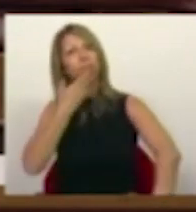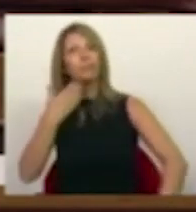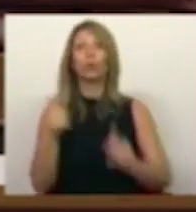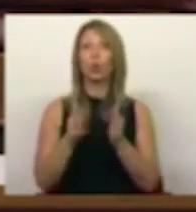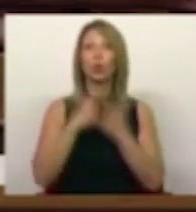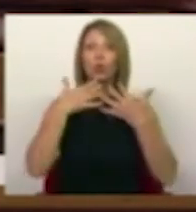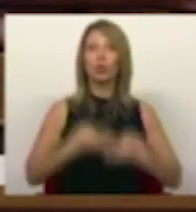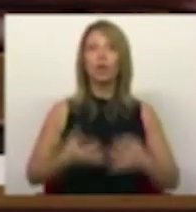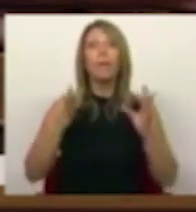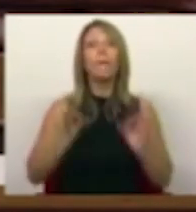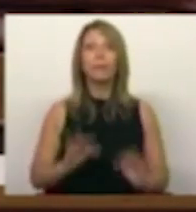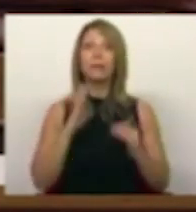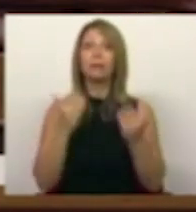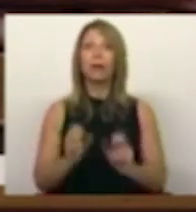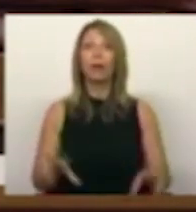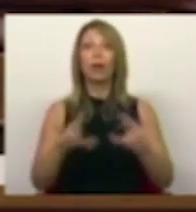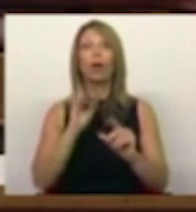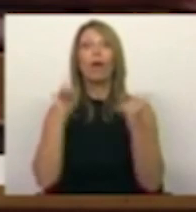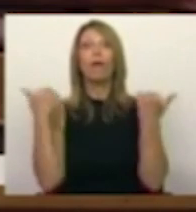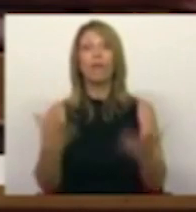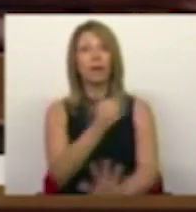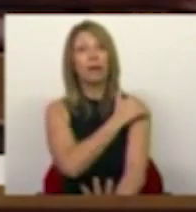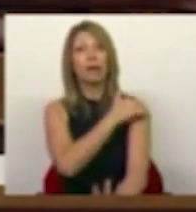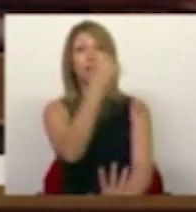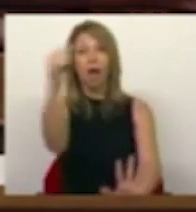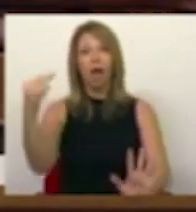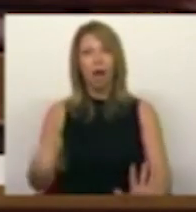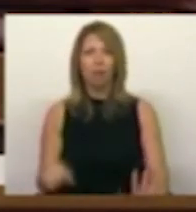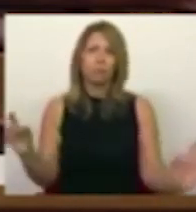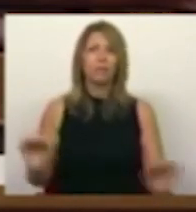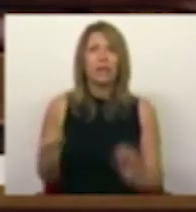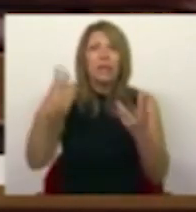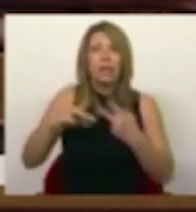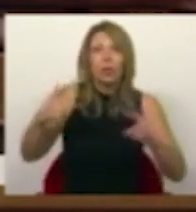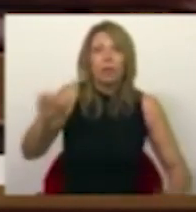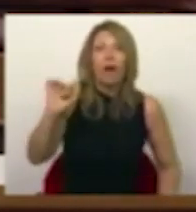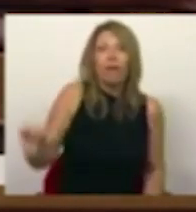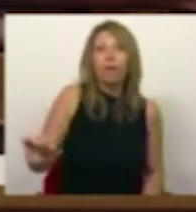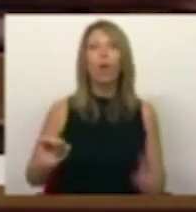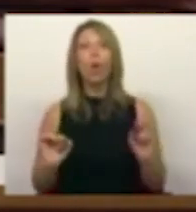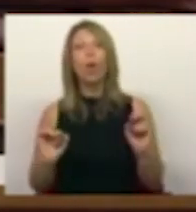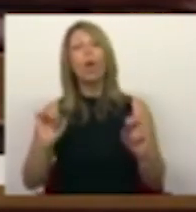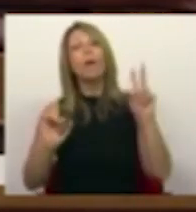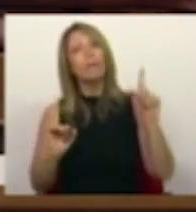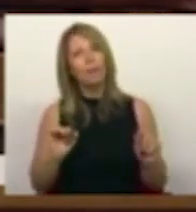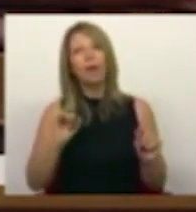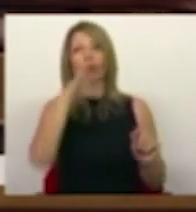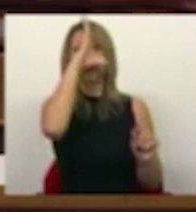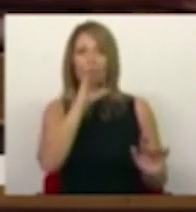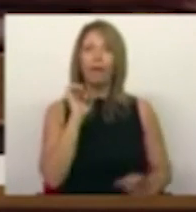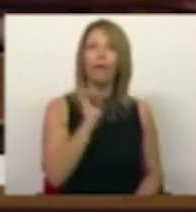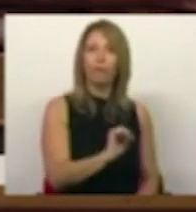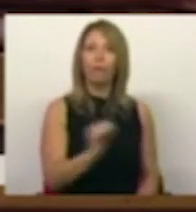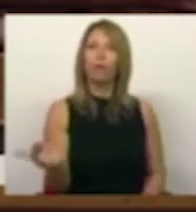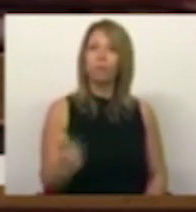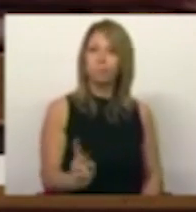a oferta pública de habitação, seja por iniciativa municipal, mas também do Estado, em